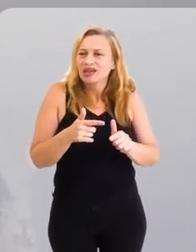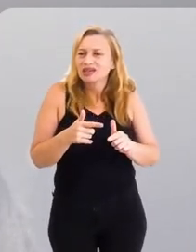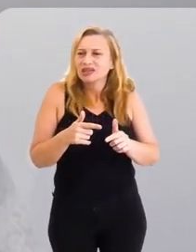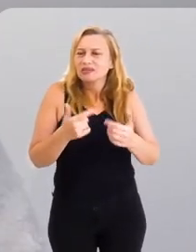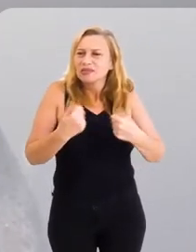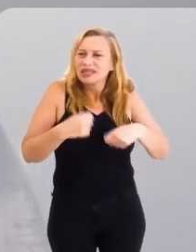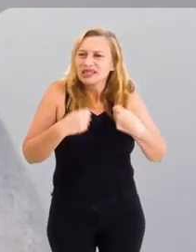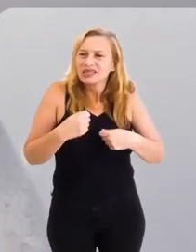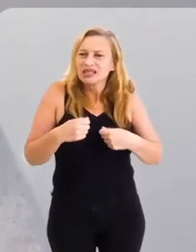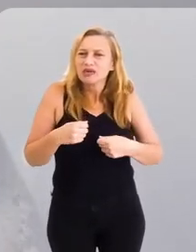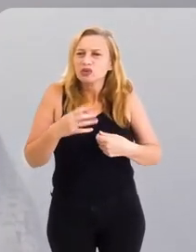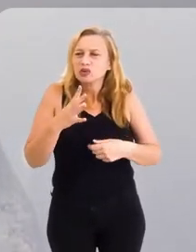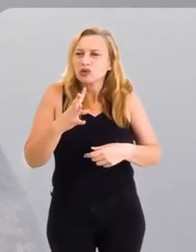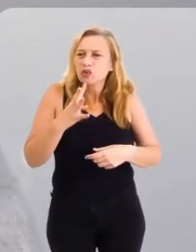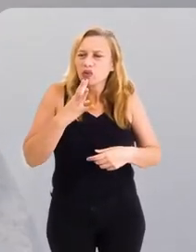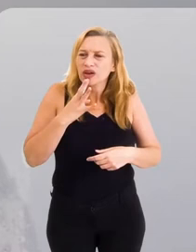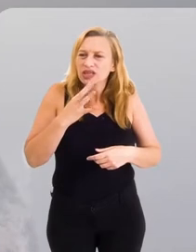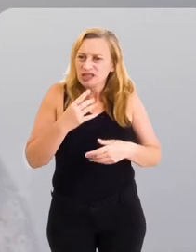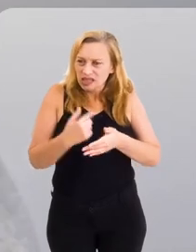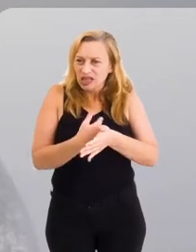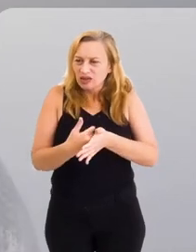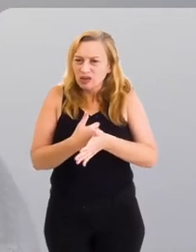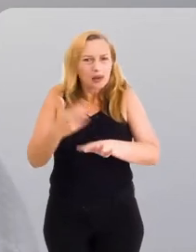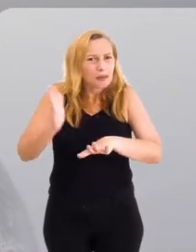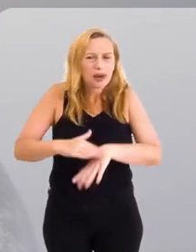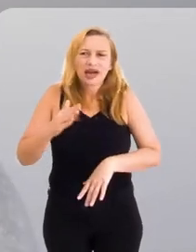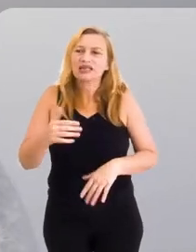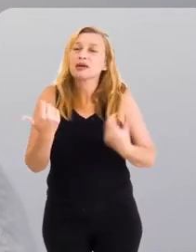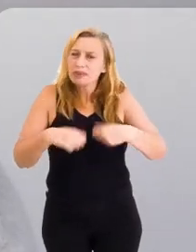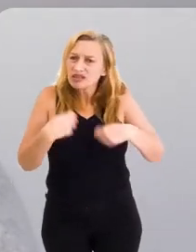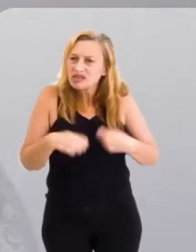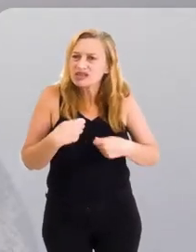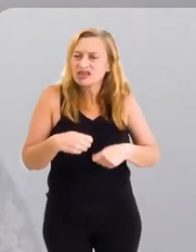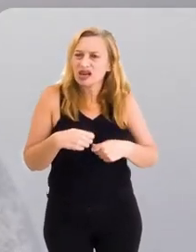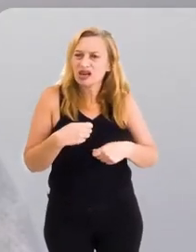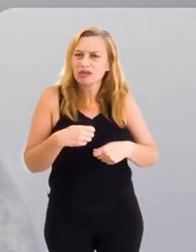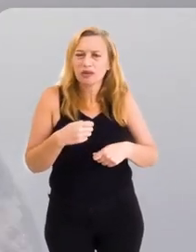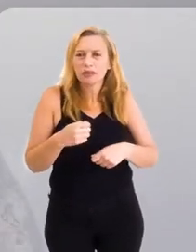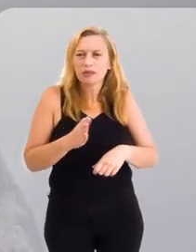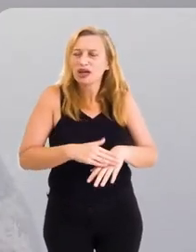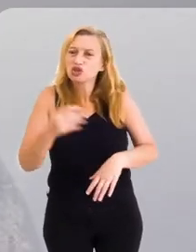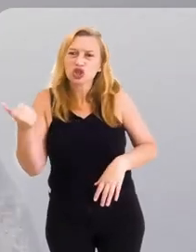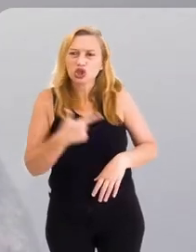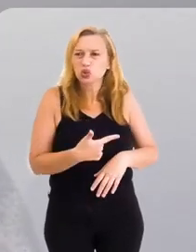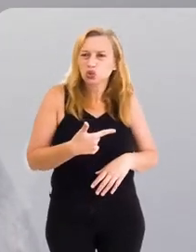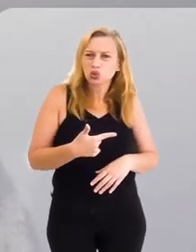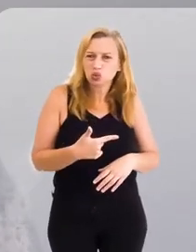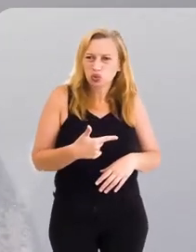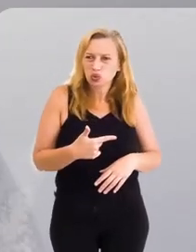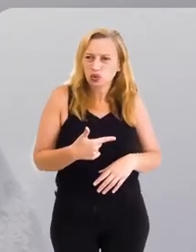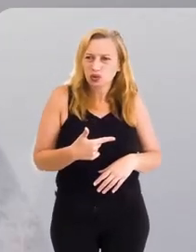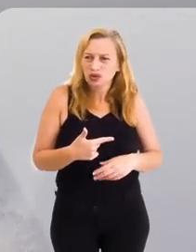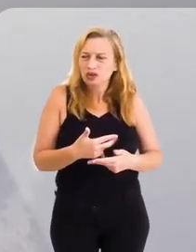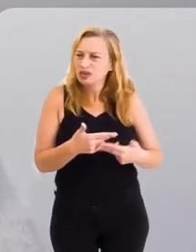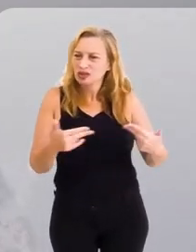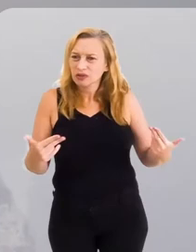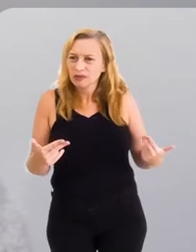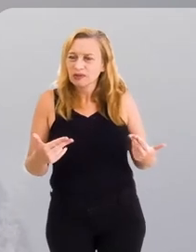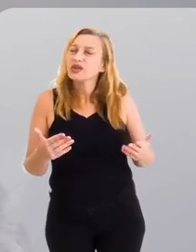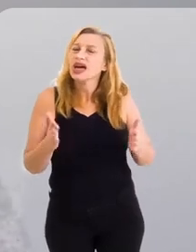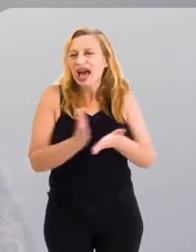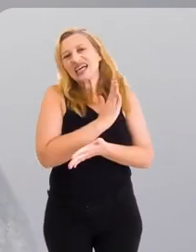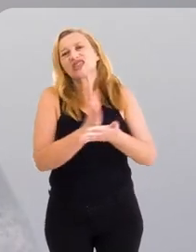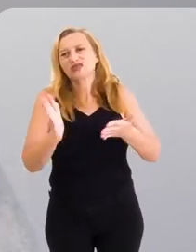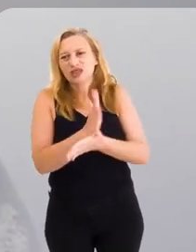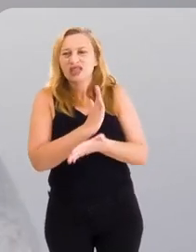certo desconforto que faz com que a gente ache que a vida está pequena demais, que a gente precisava de mais do que isso. A gente dá mil nomes a